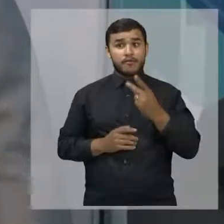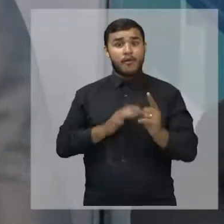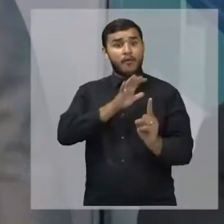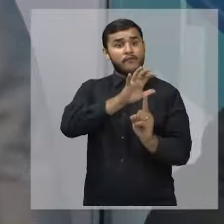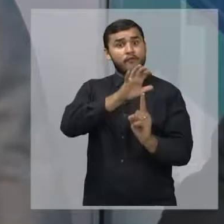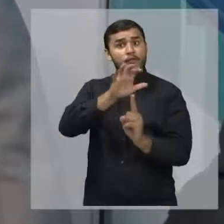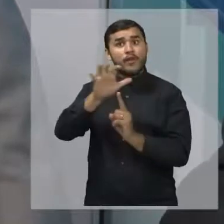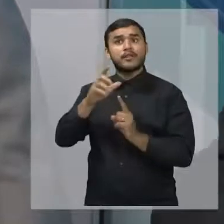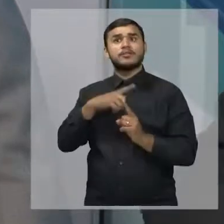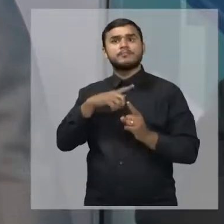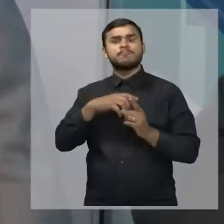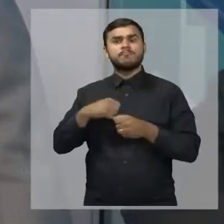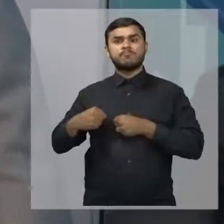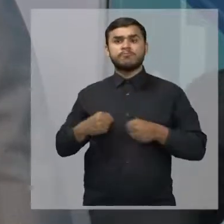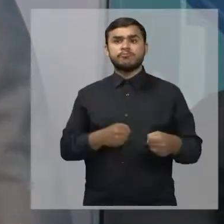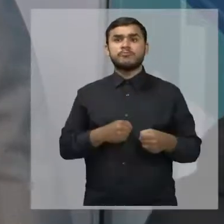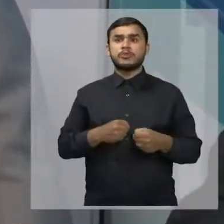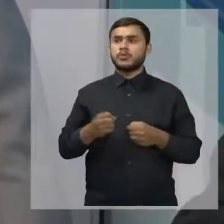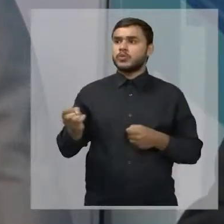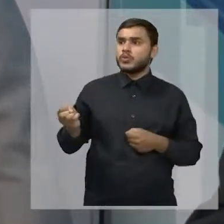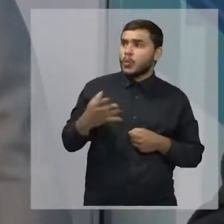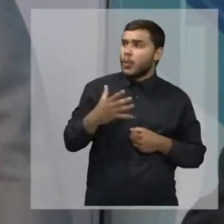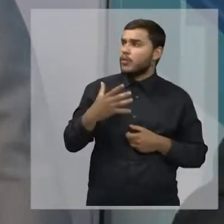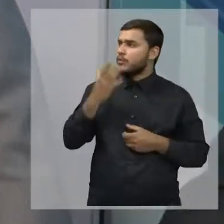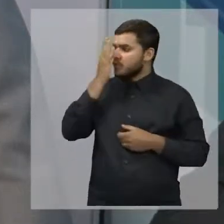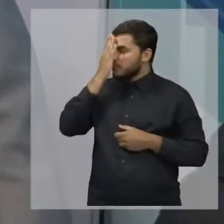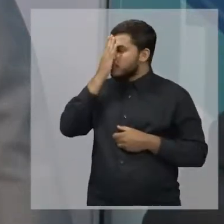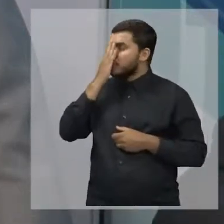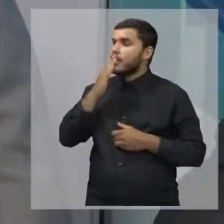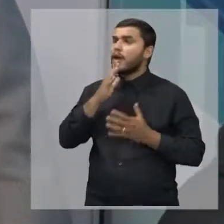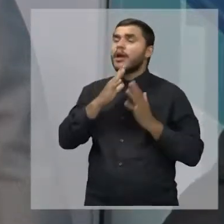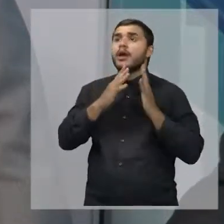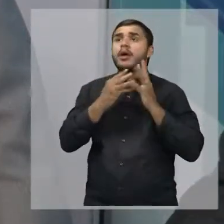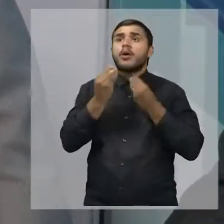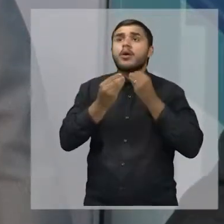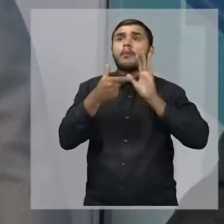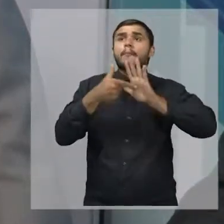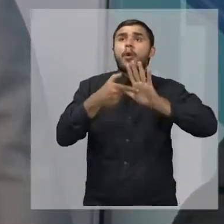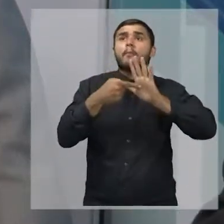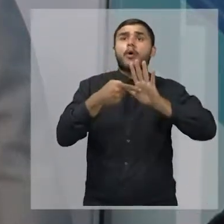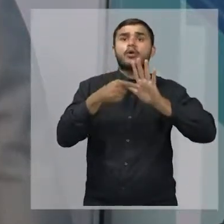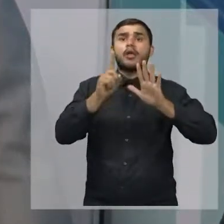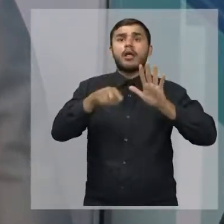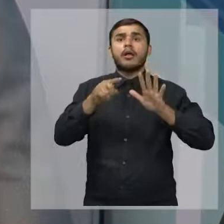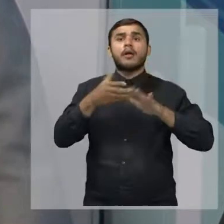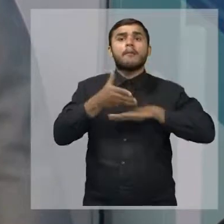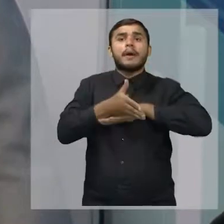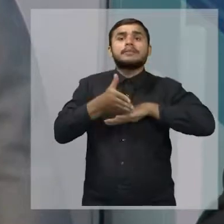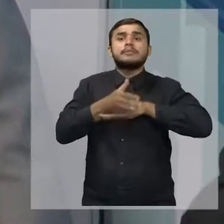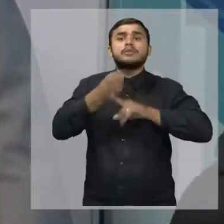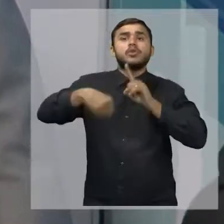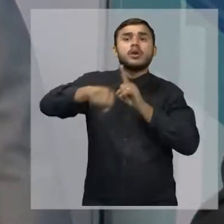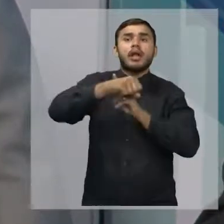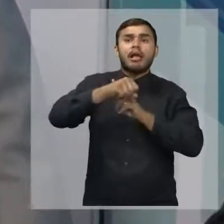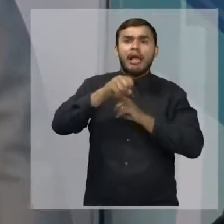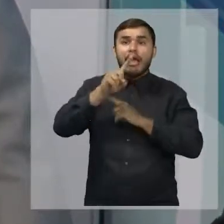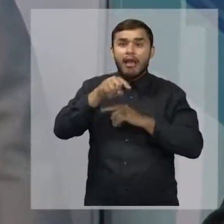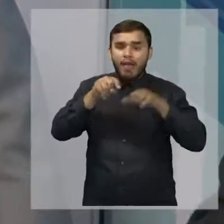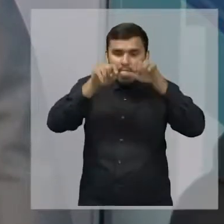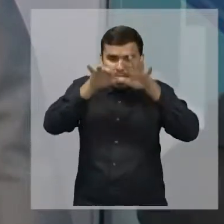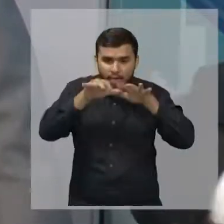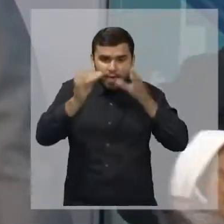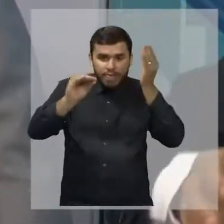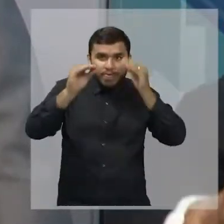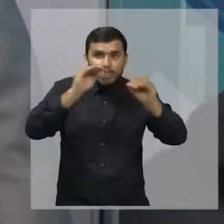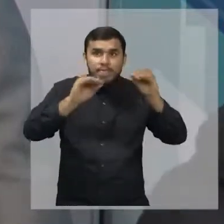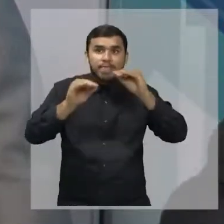uma nova modelagem de exercício, de participação dentro da sociedade, que nós precisamos nos adaptar